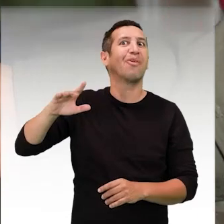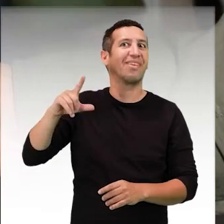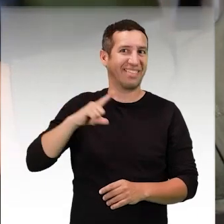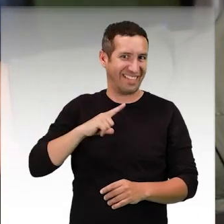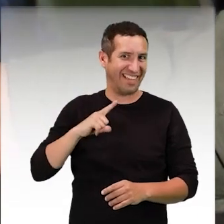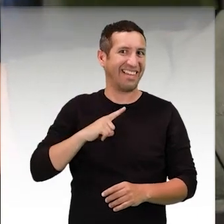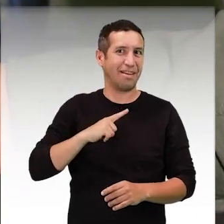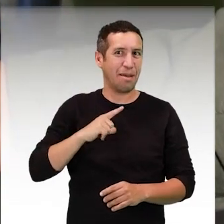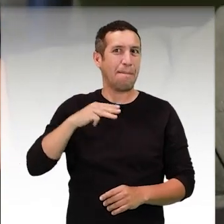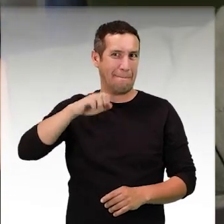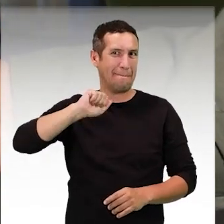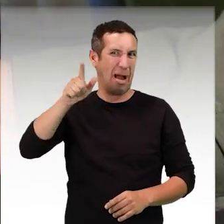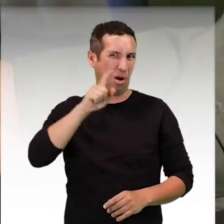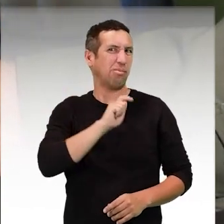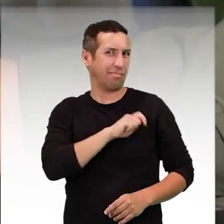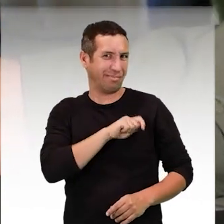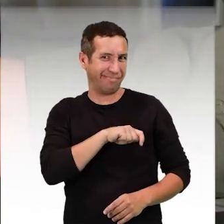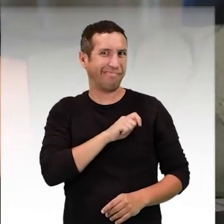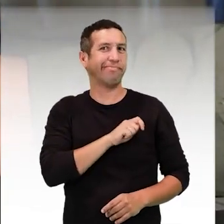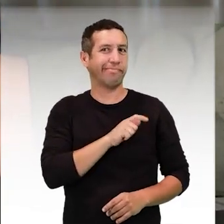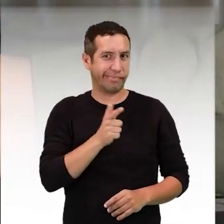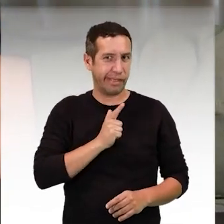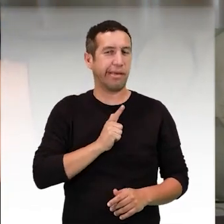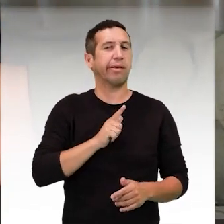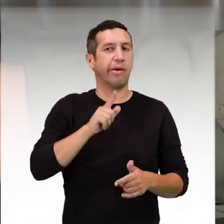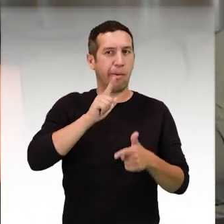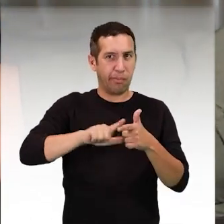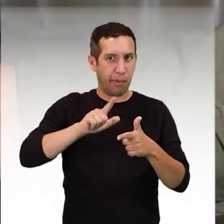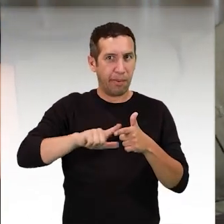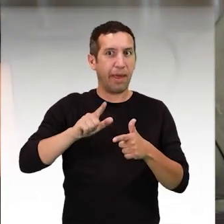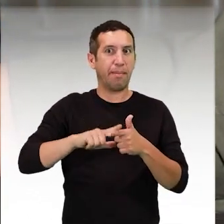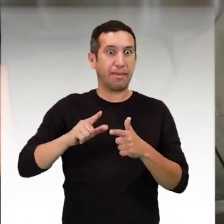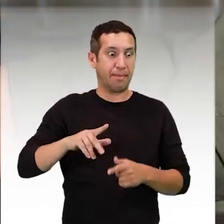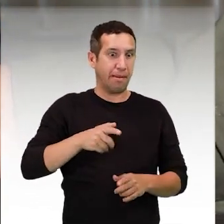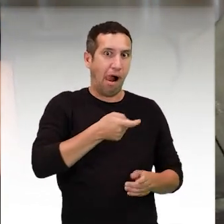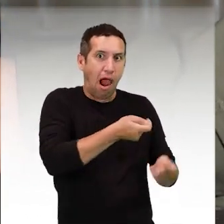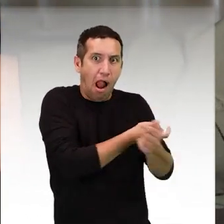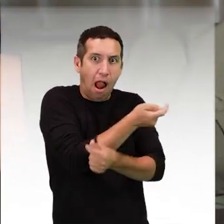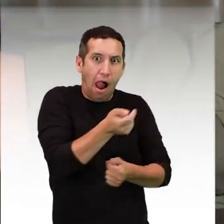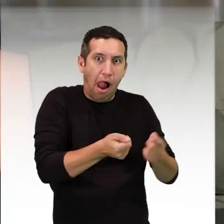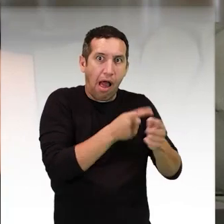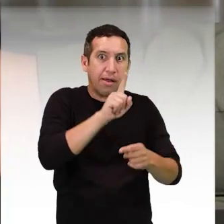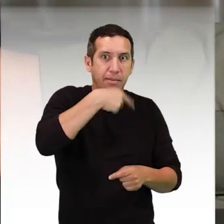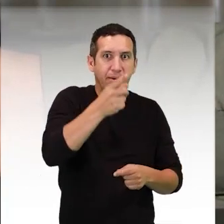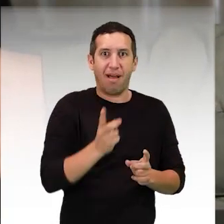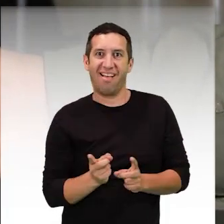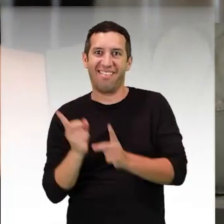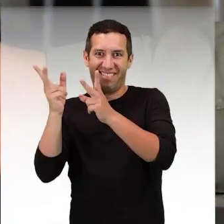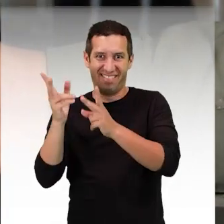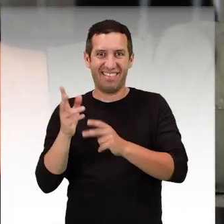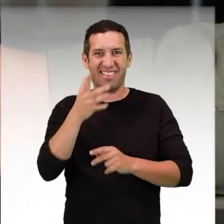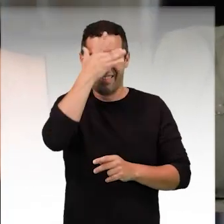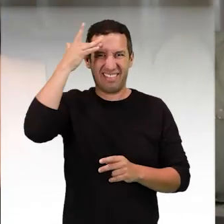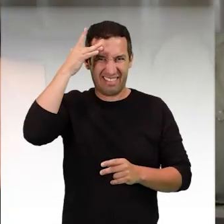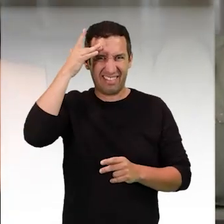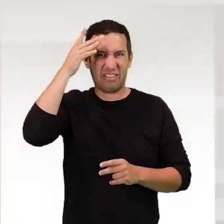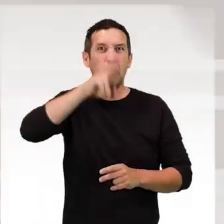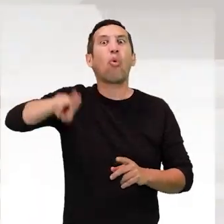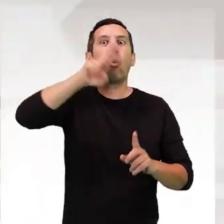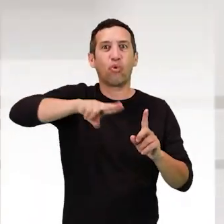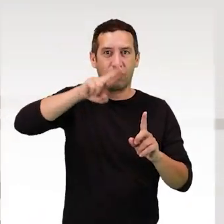da quantidade do tamanho do risco que do problema que é o tráfico de